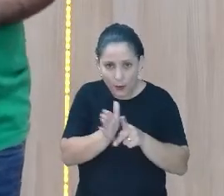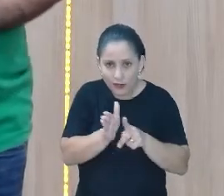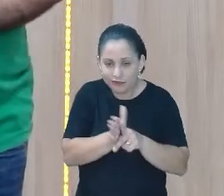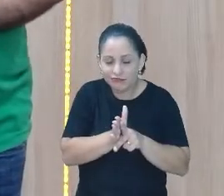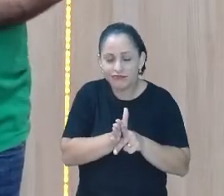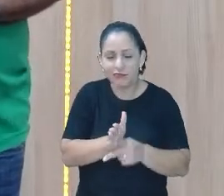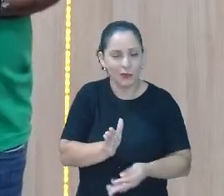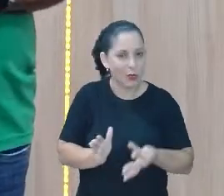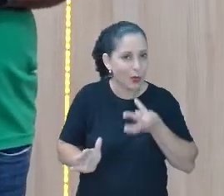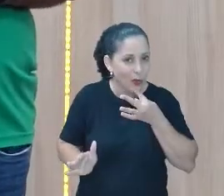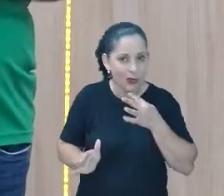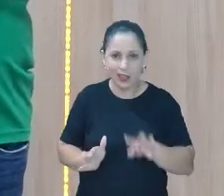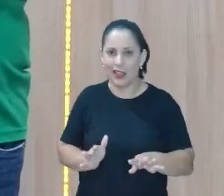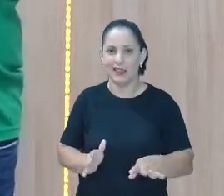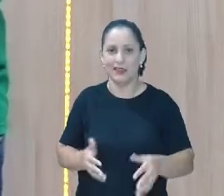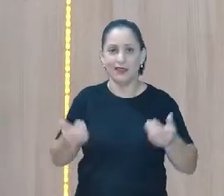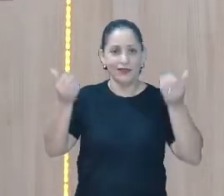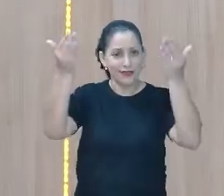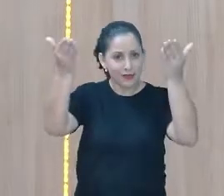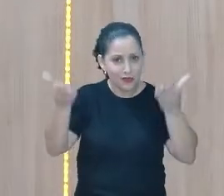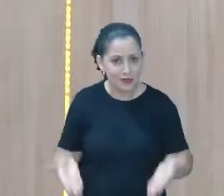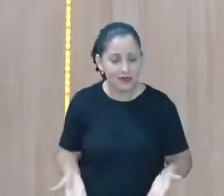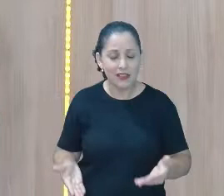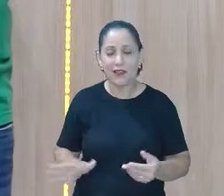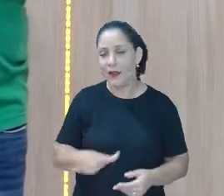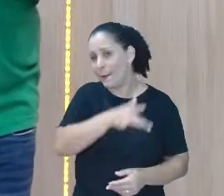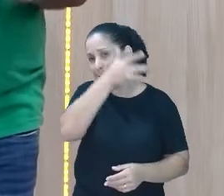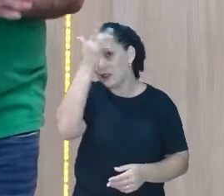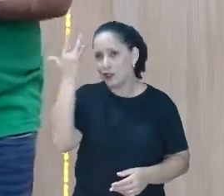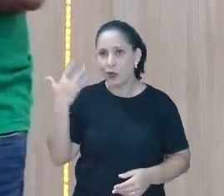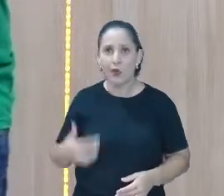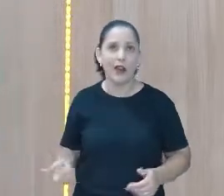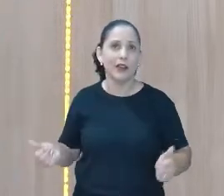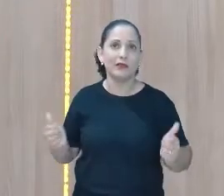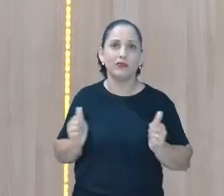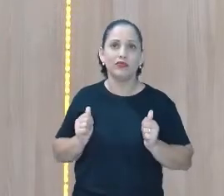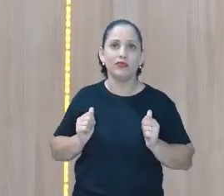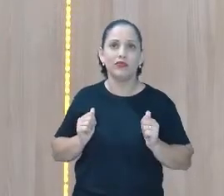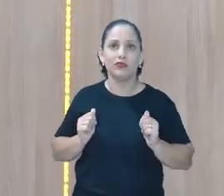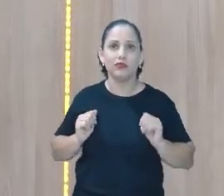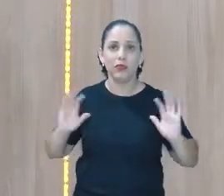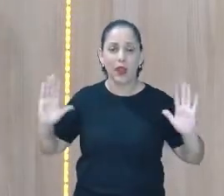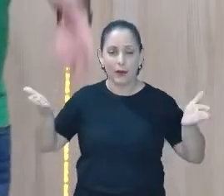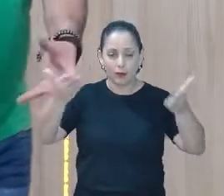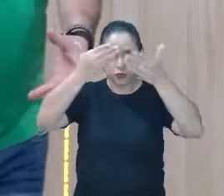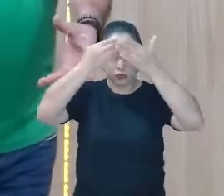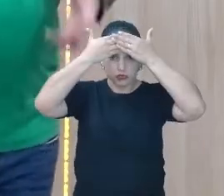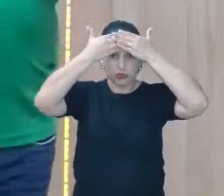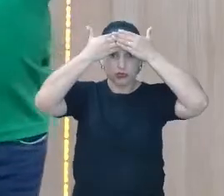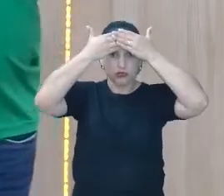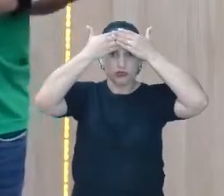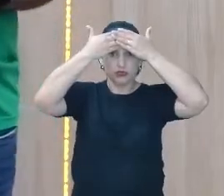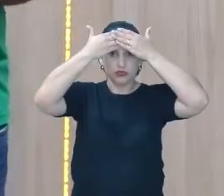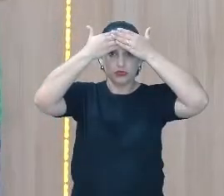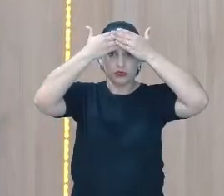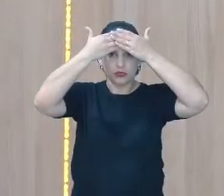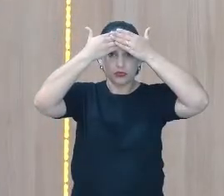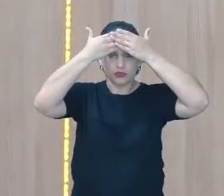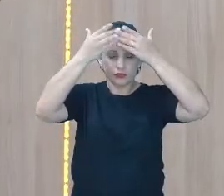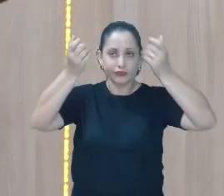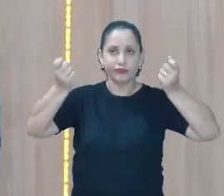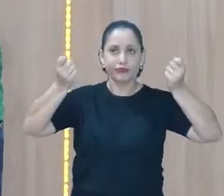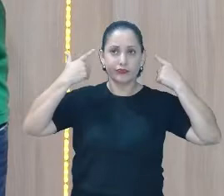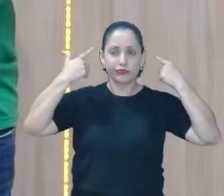você pertence, você se torna uma pessoa que vai estar alienada da realidade na qual